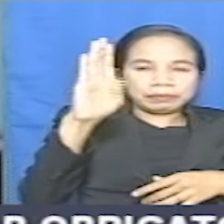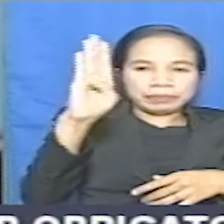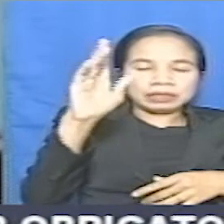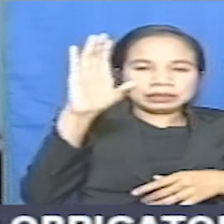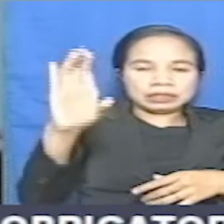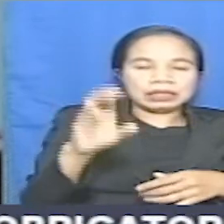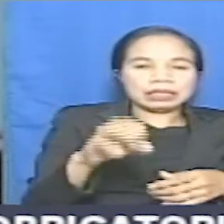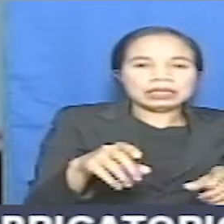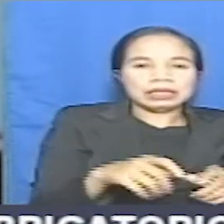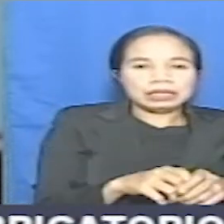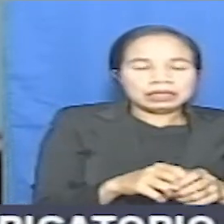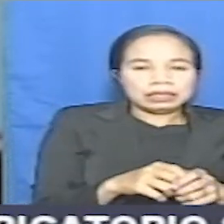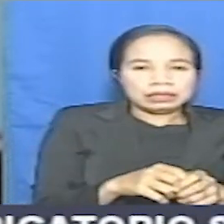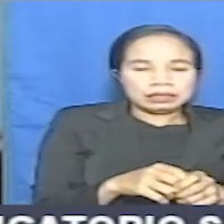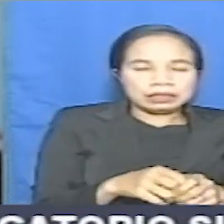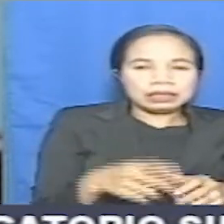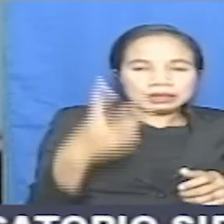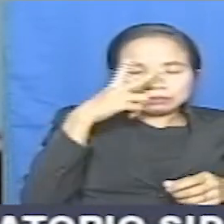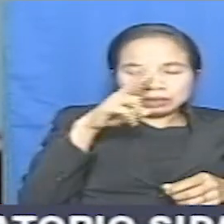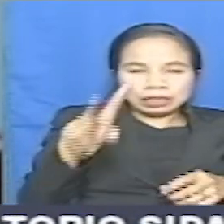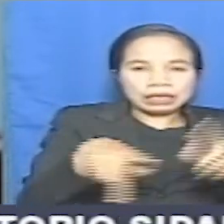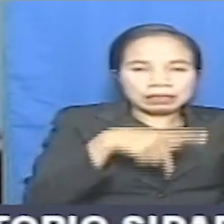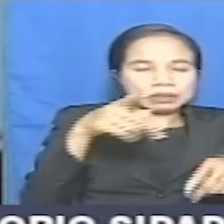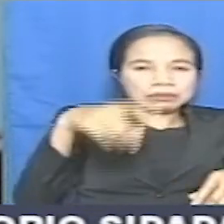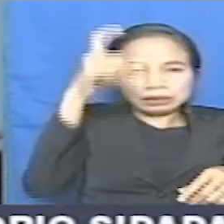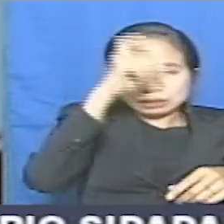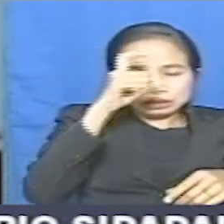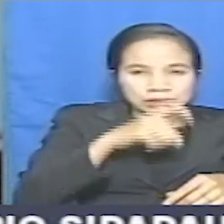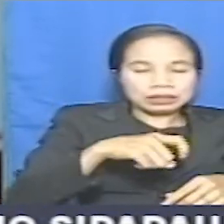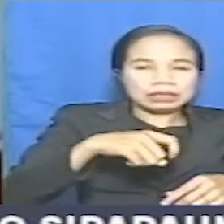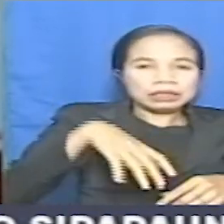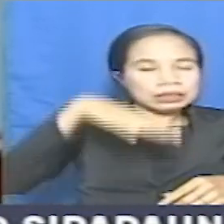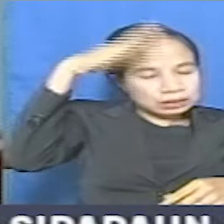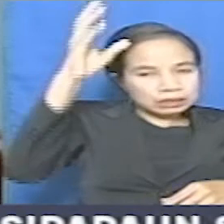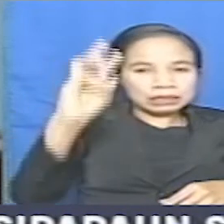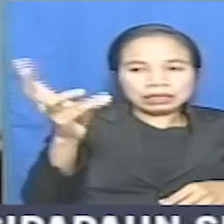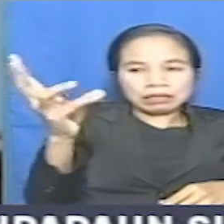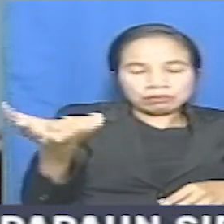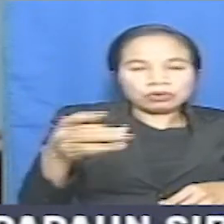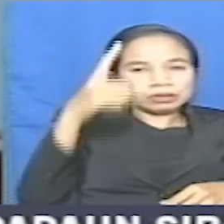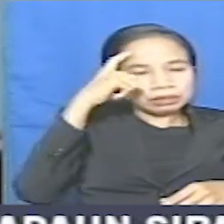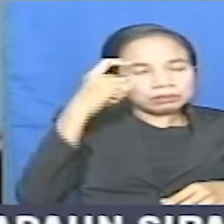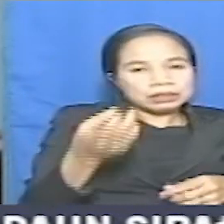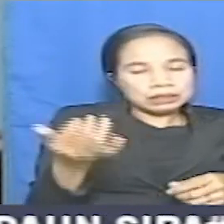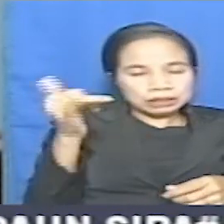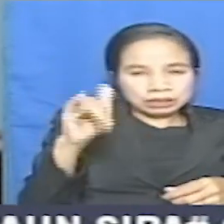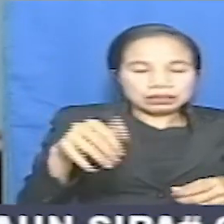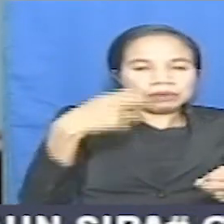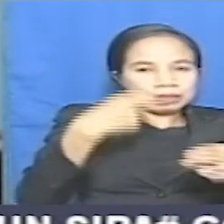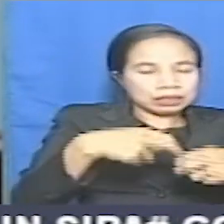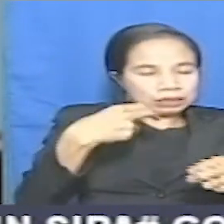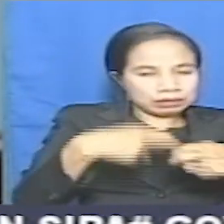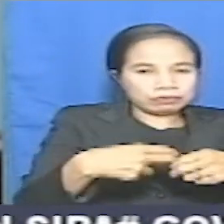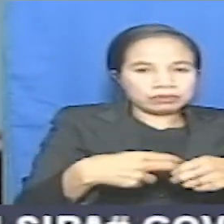folo vacina, e depois ita mos hareba, é mas também bem, idade mais de 60 anos, ita mas vacina mesmo risco ácido, aí ela